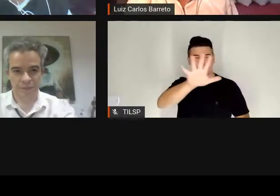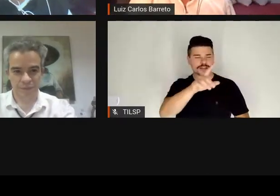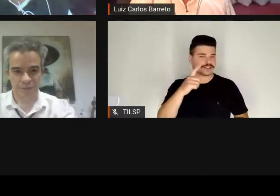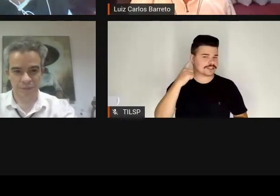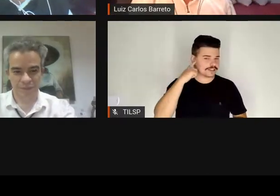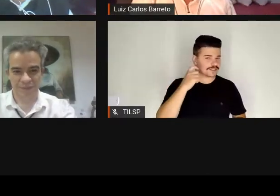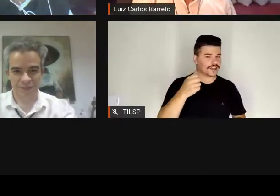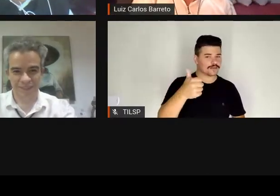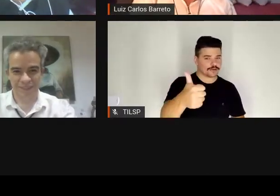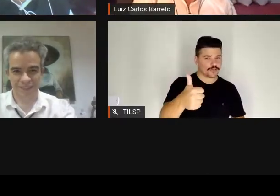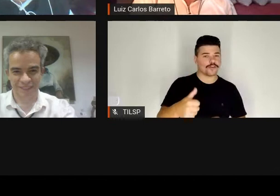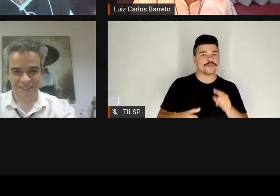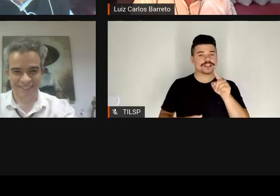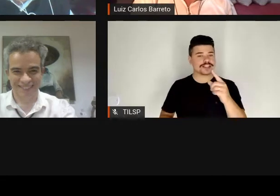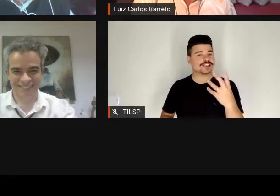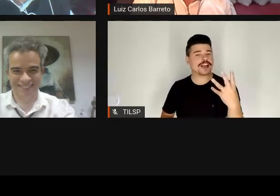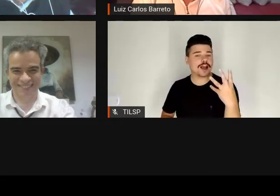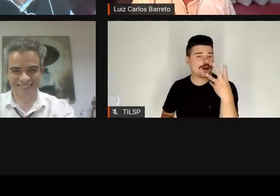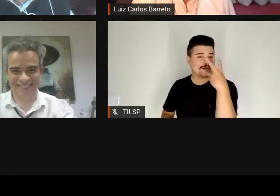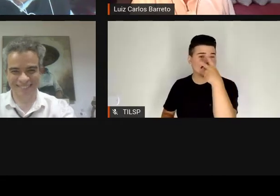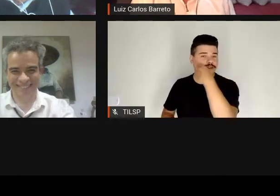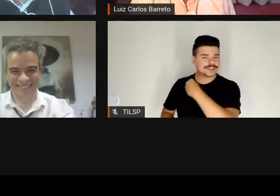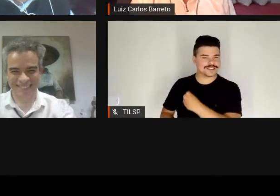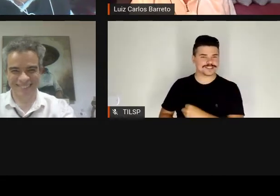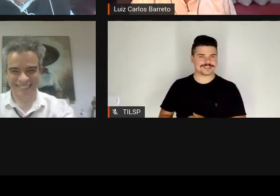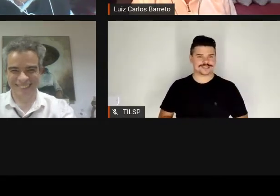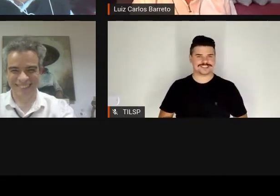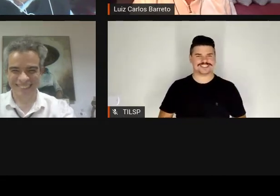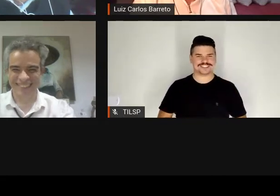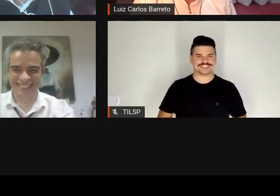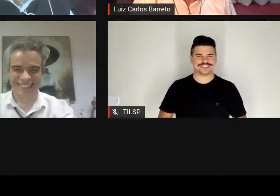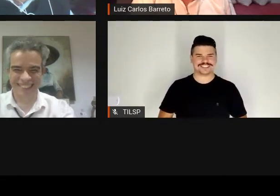mais bonito que bolo de milho, rapaz.